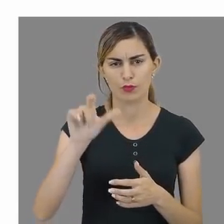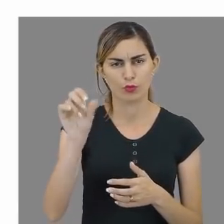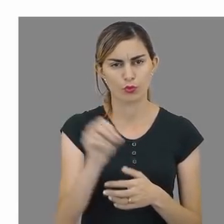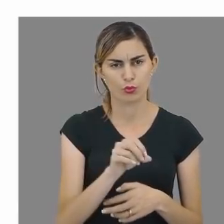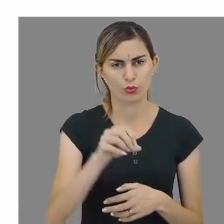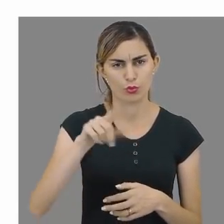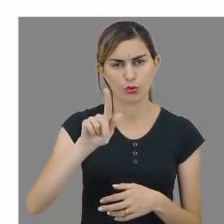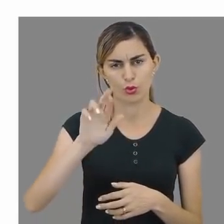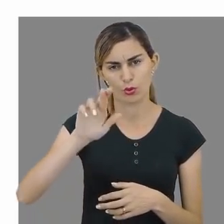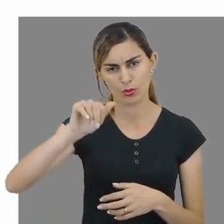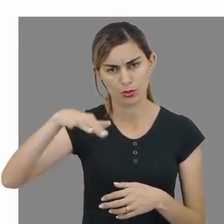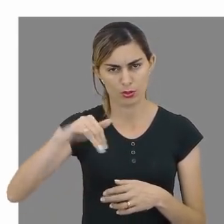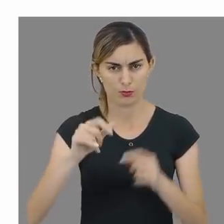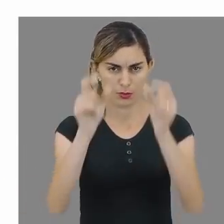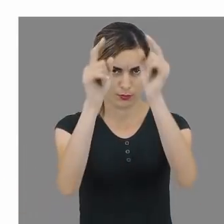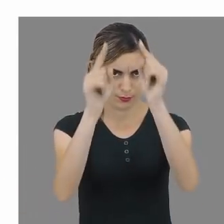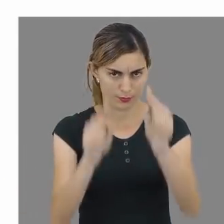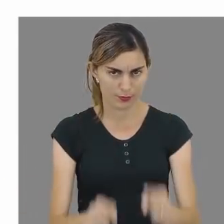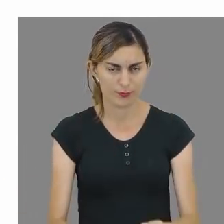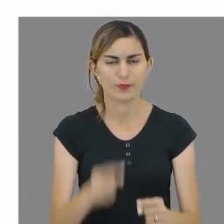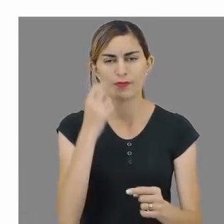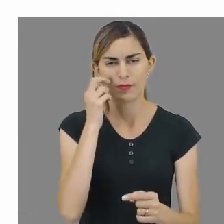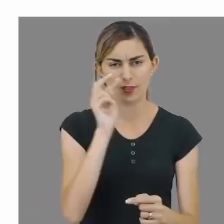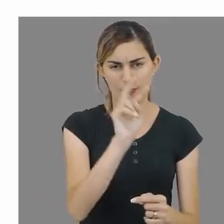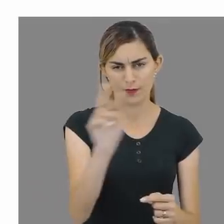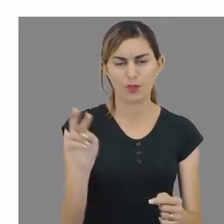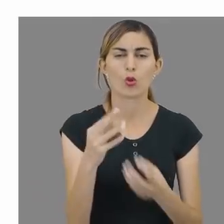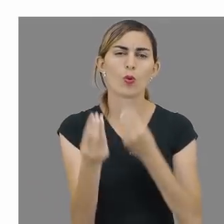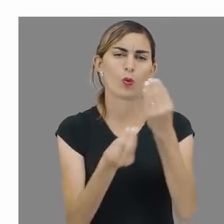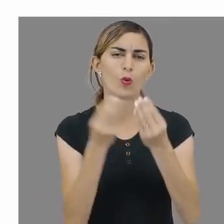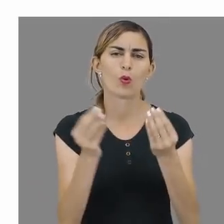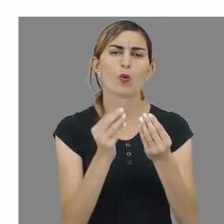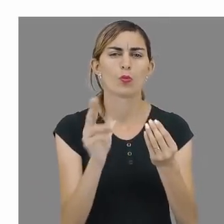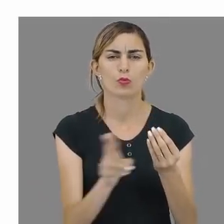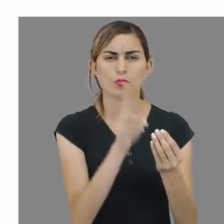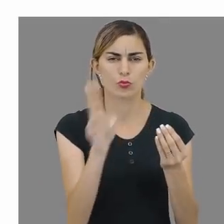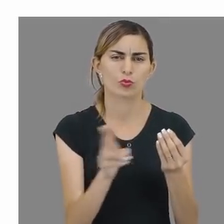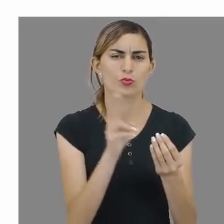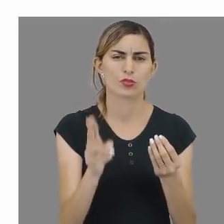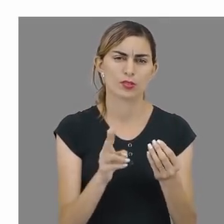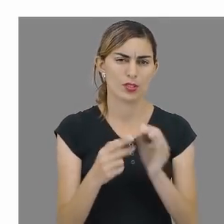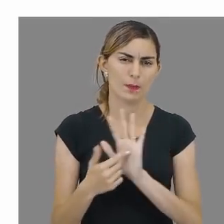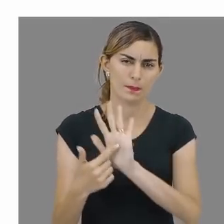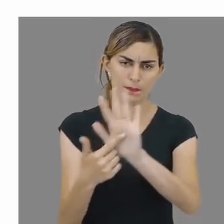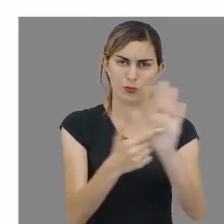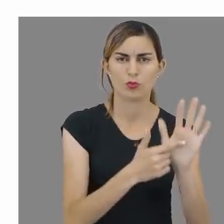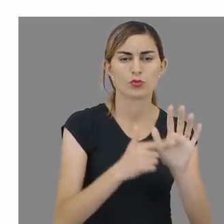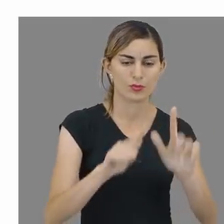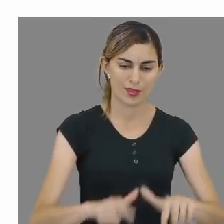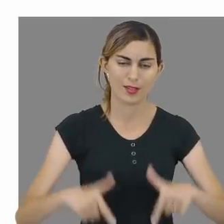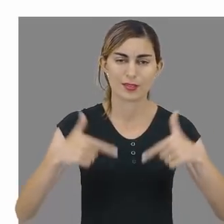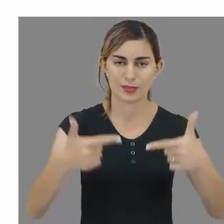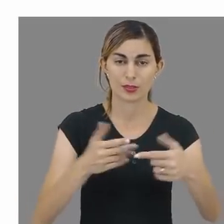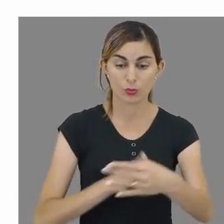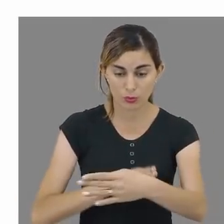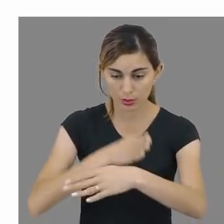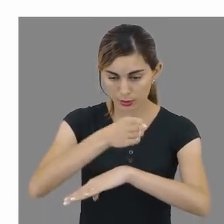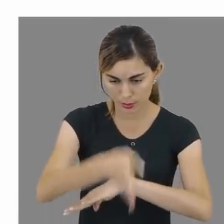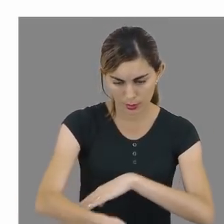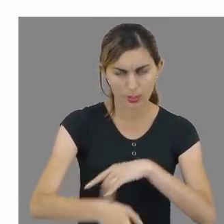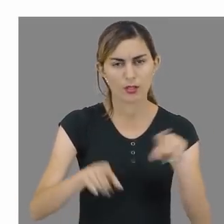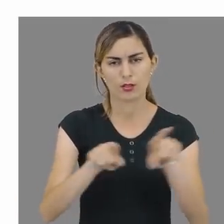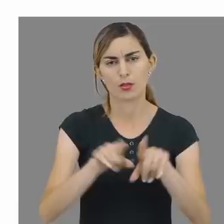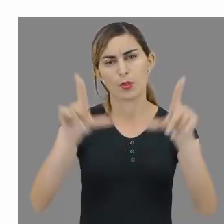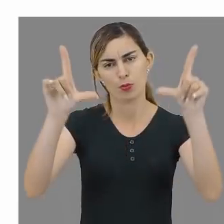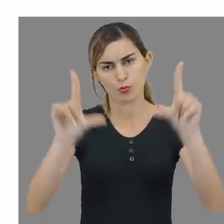Veja esse fluxo de execução linear simples. Nele são utilizados os verbos leia e mostre para representar ações de entrada e saída.